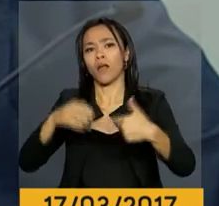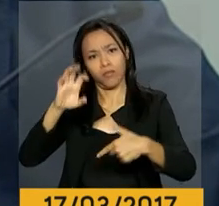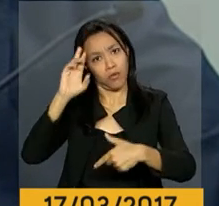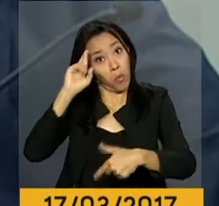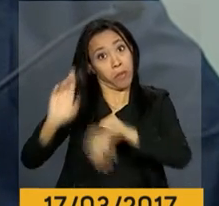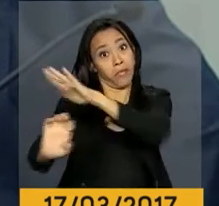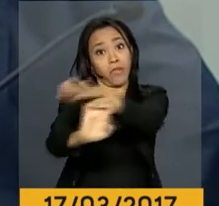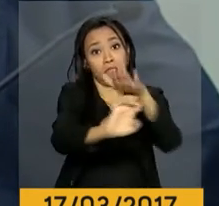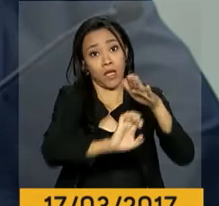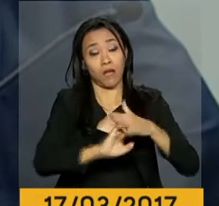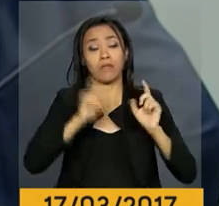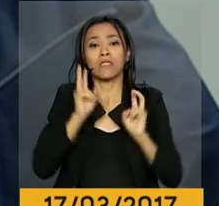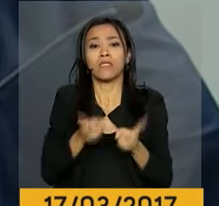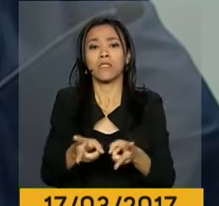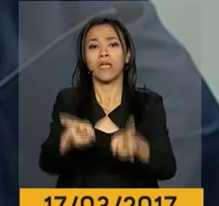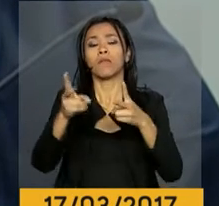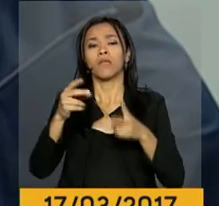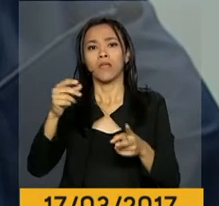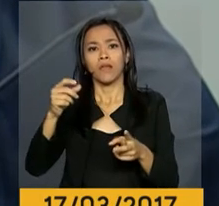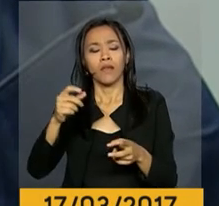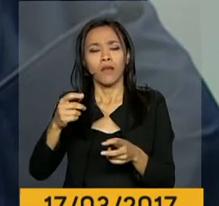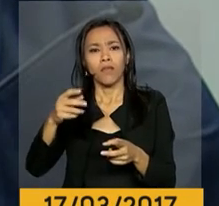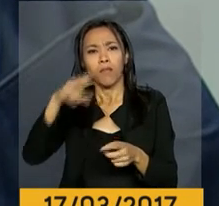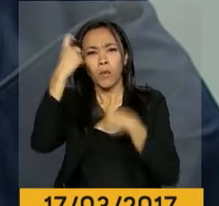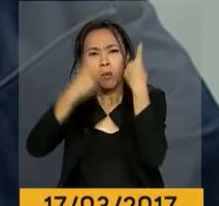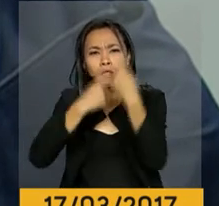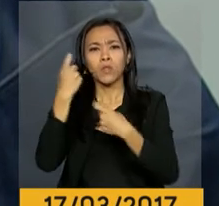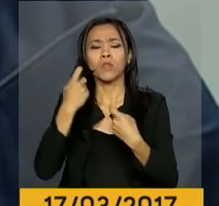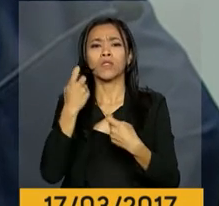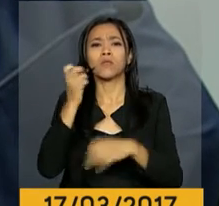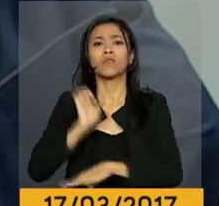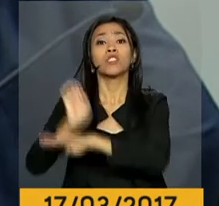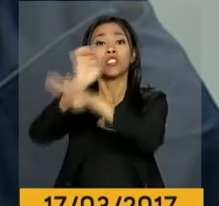prevalência às questões de natureza estadual, e ao depois